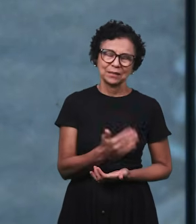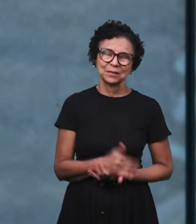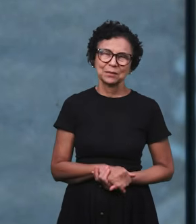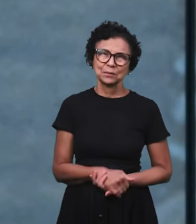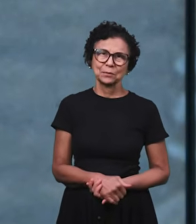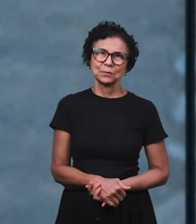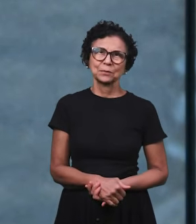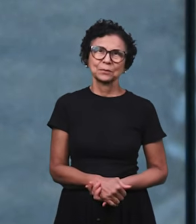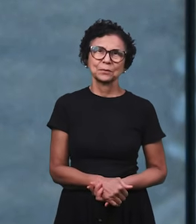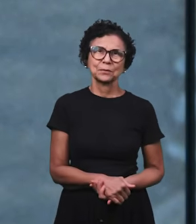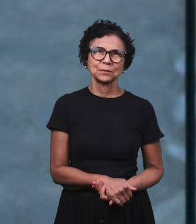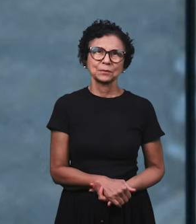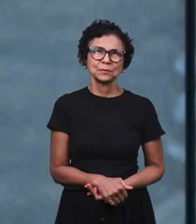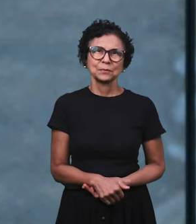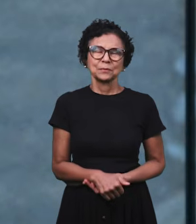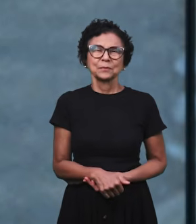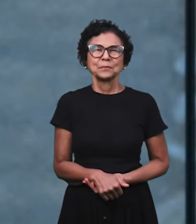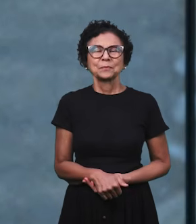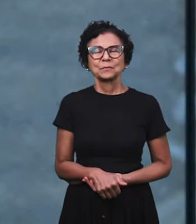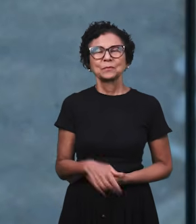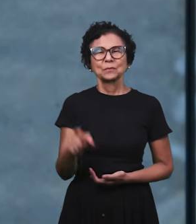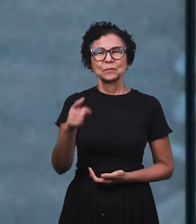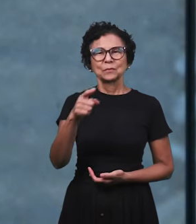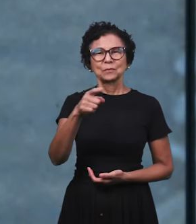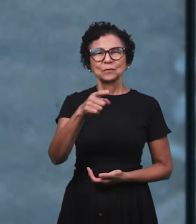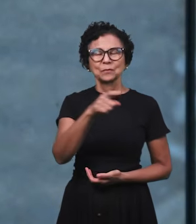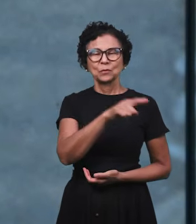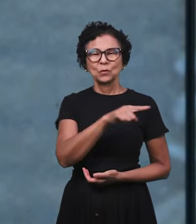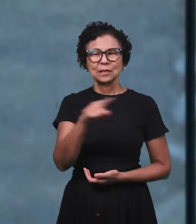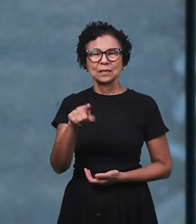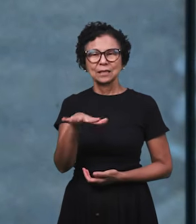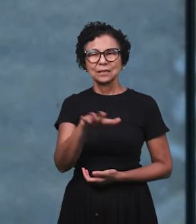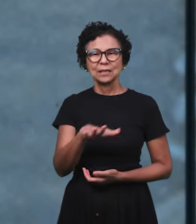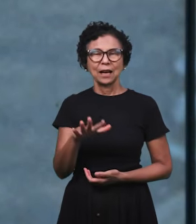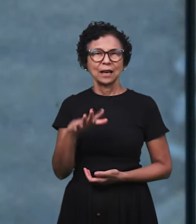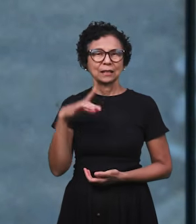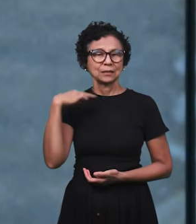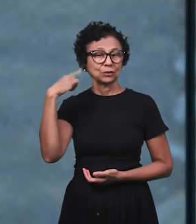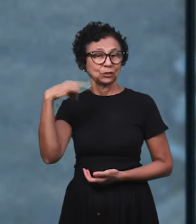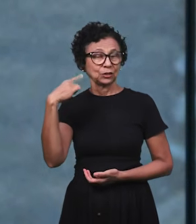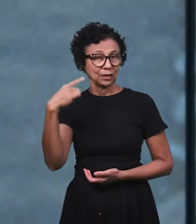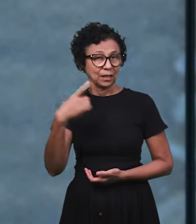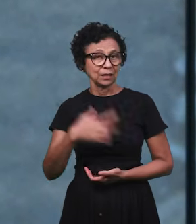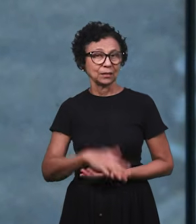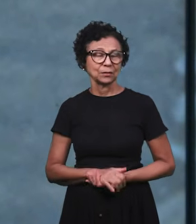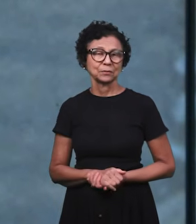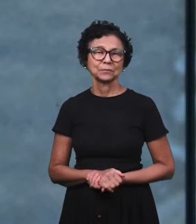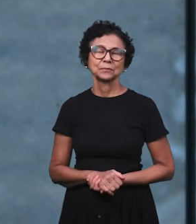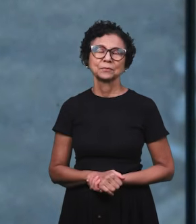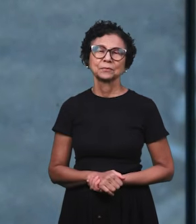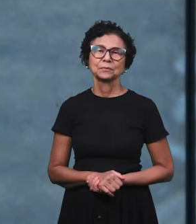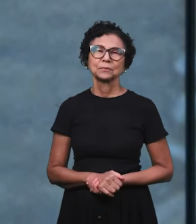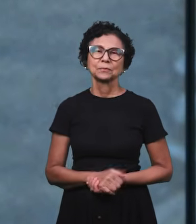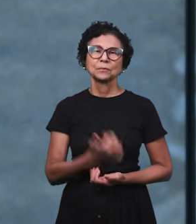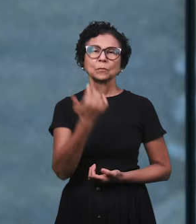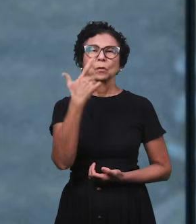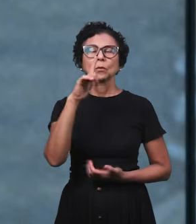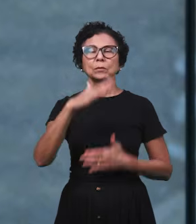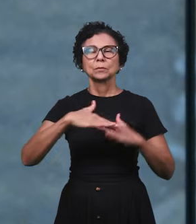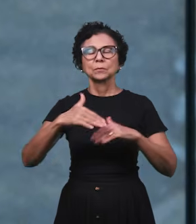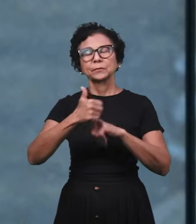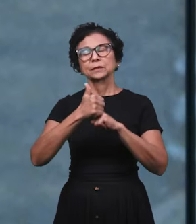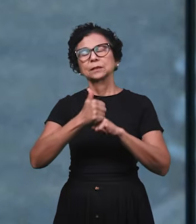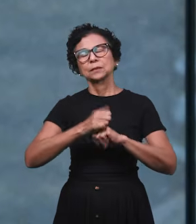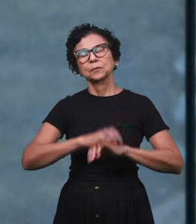operadores do direito que aqui estão, para falar sobre outra profissão, porque a pessoa que escreveu, né, a Miriam, ela diz o seguinte: a paz do